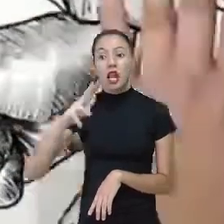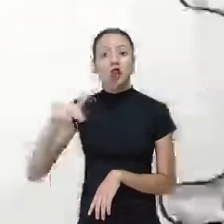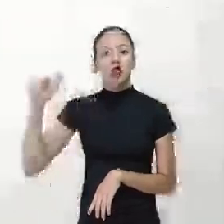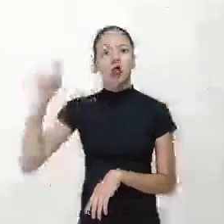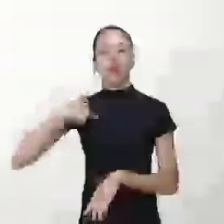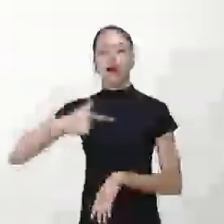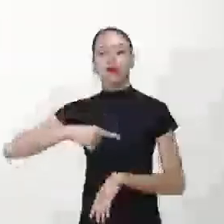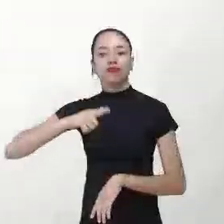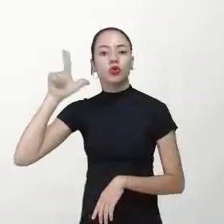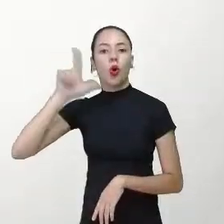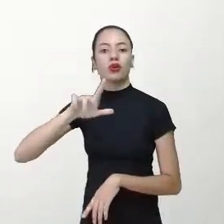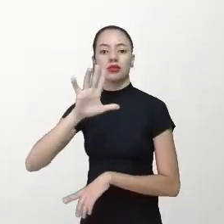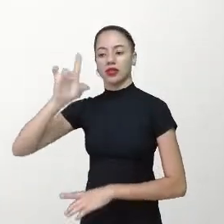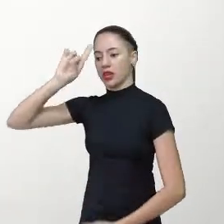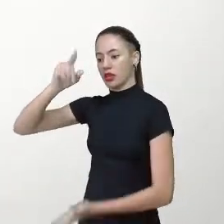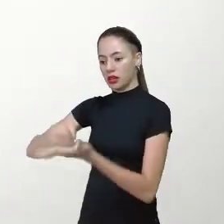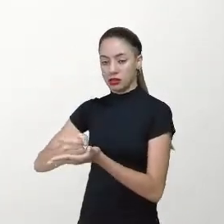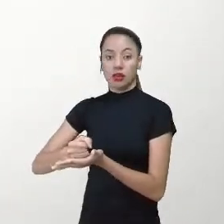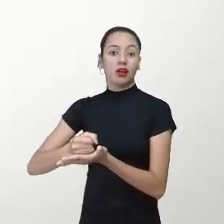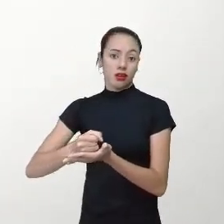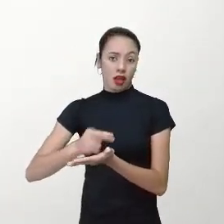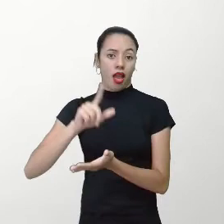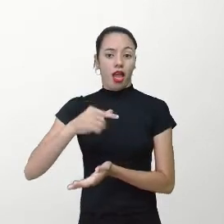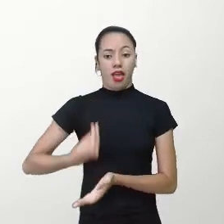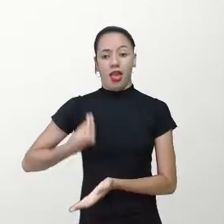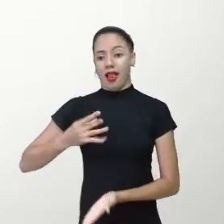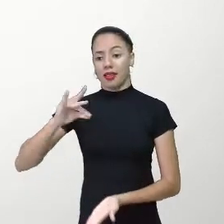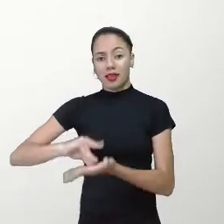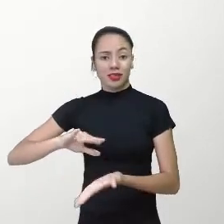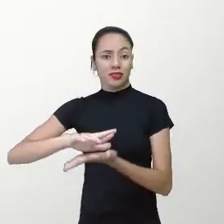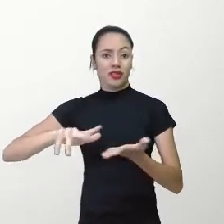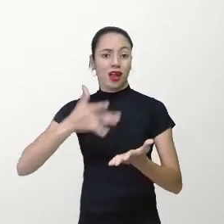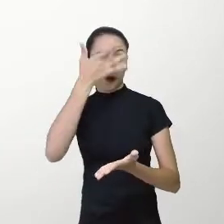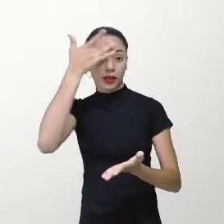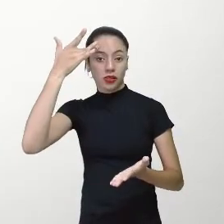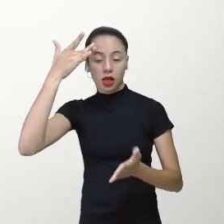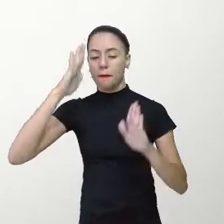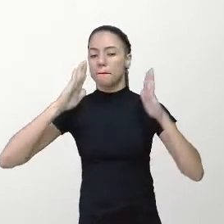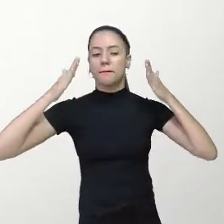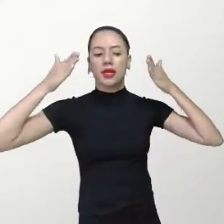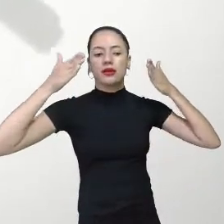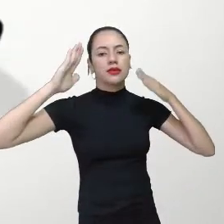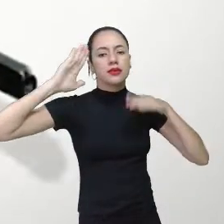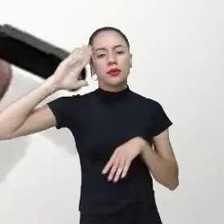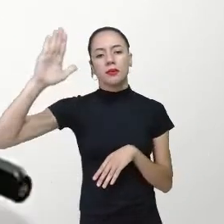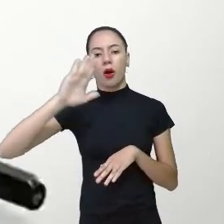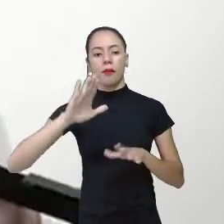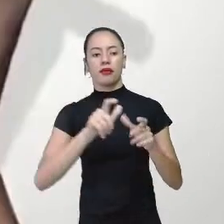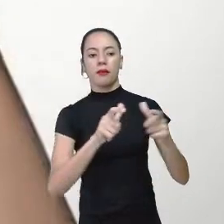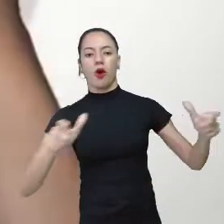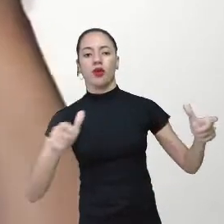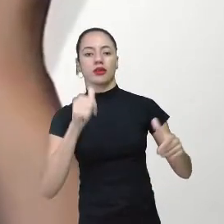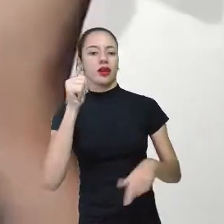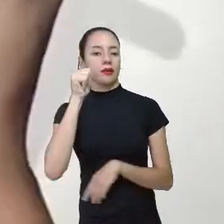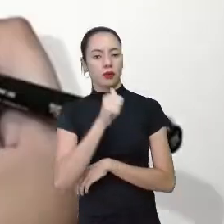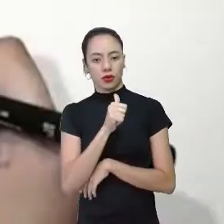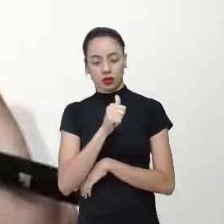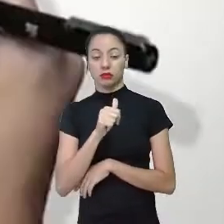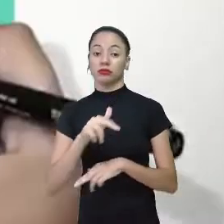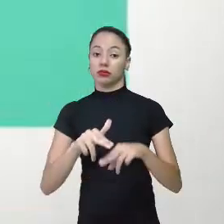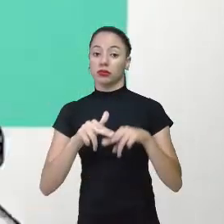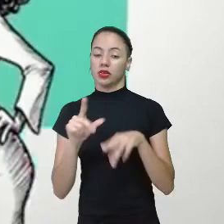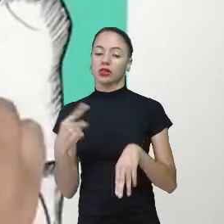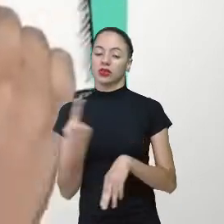decisões. Essa é a realidade de muitas pessoas, especialmente de muitas mulheres. E é por isso que